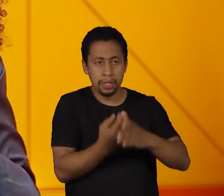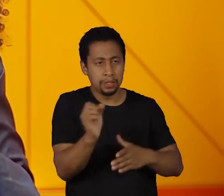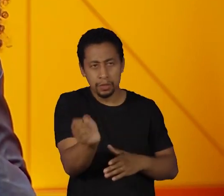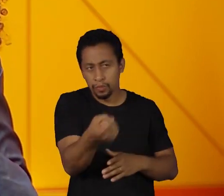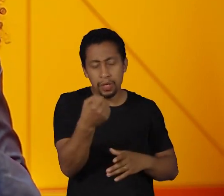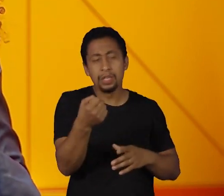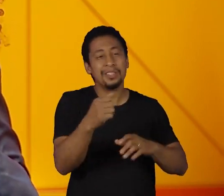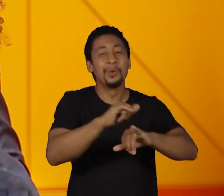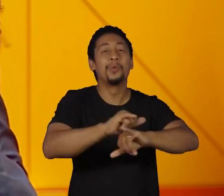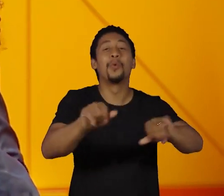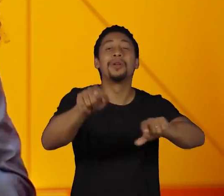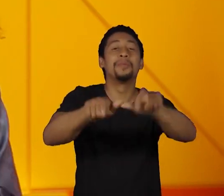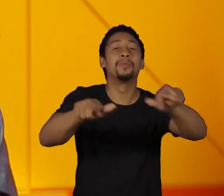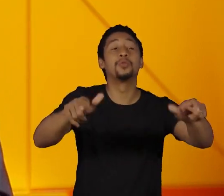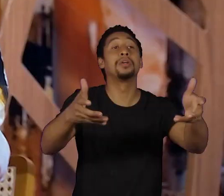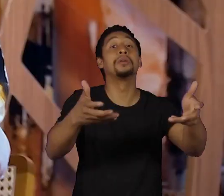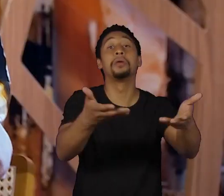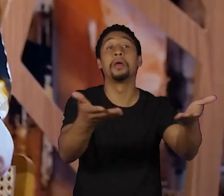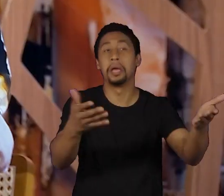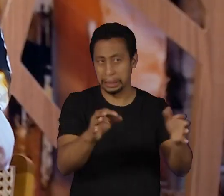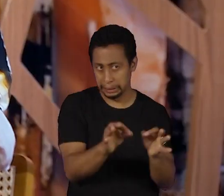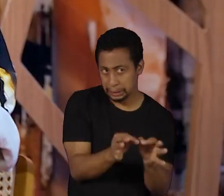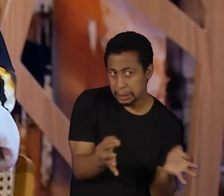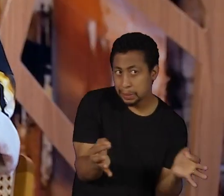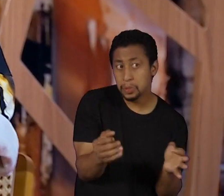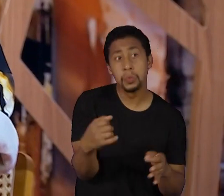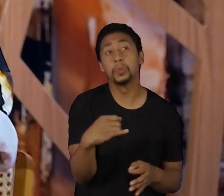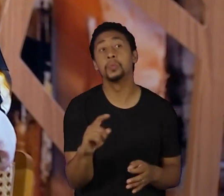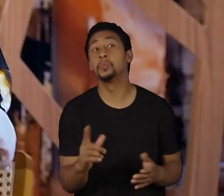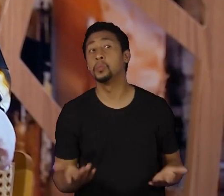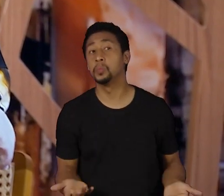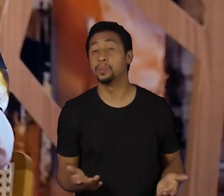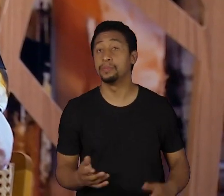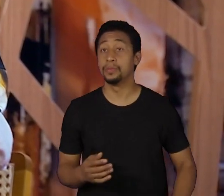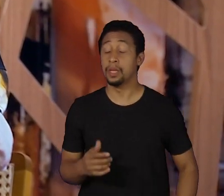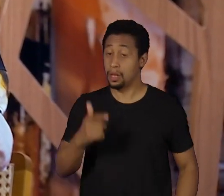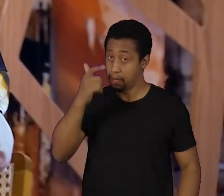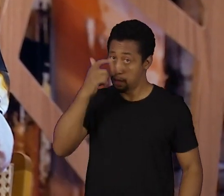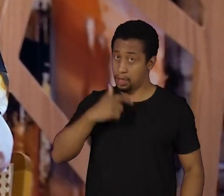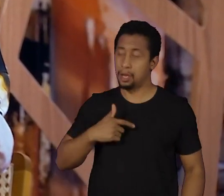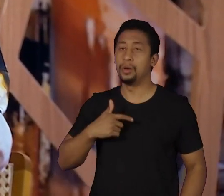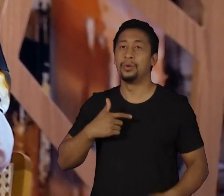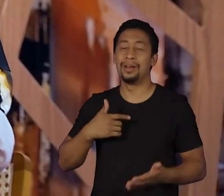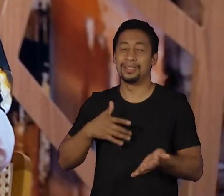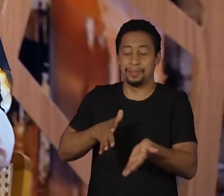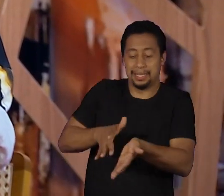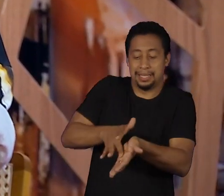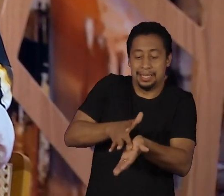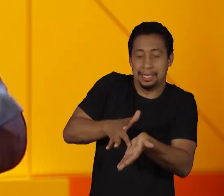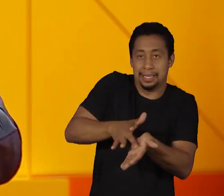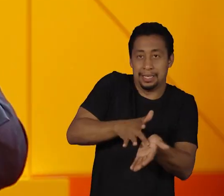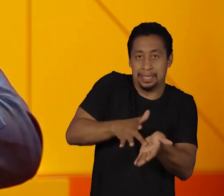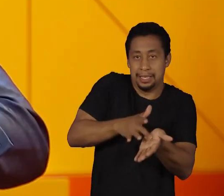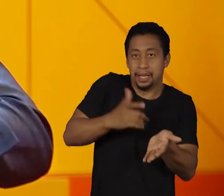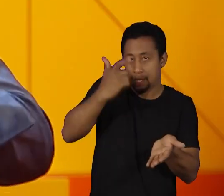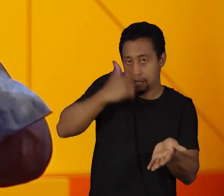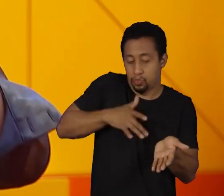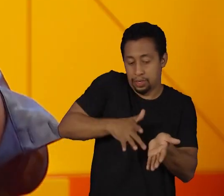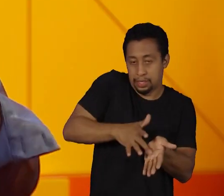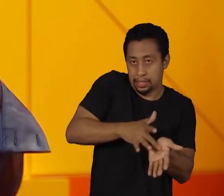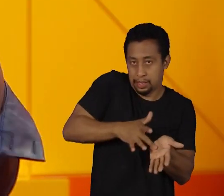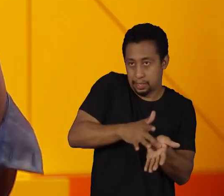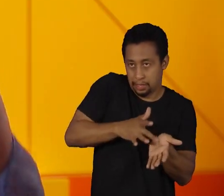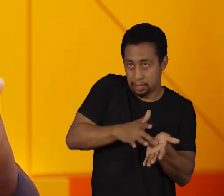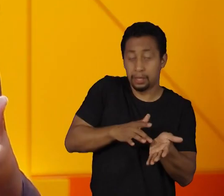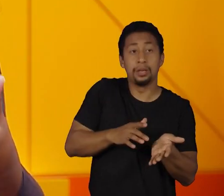virar cervejeiro também. É simples? Então, eu como uma cervejeira cigana, Não e tenho. Se engana é porque você muda sempre de